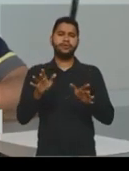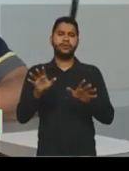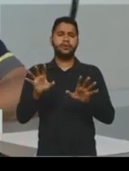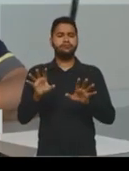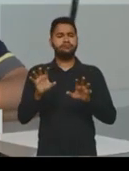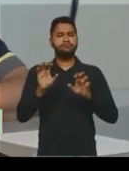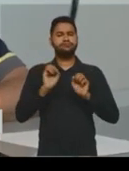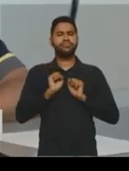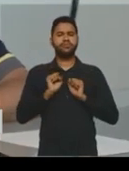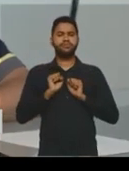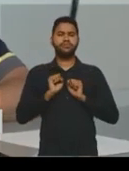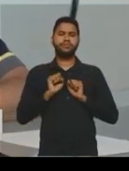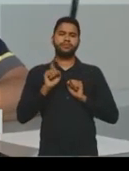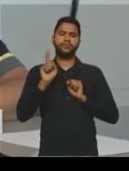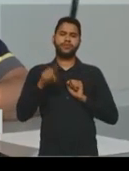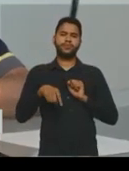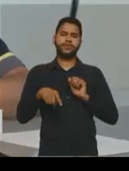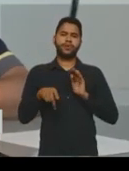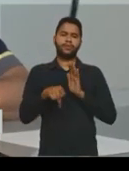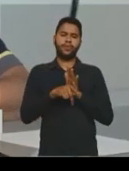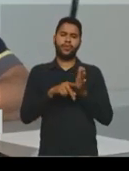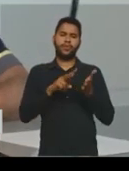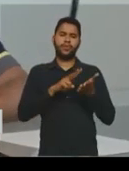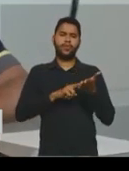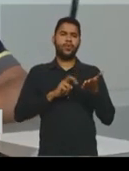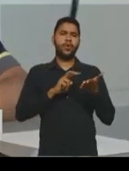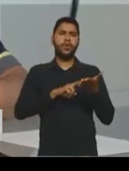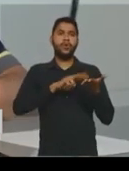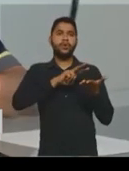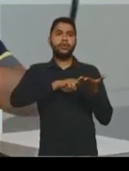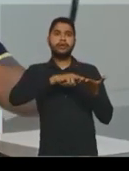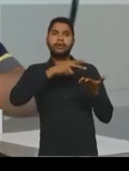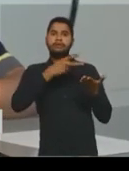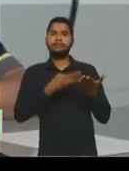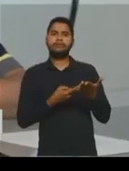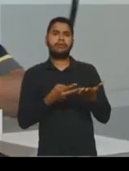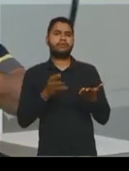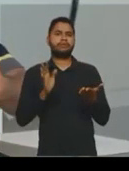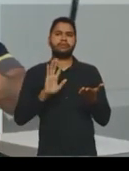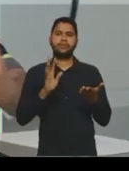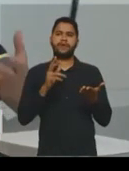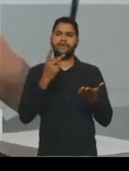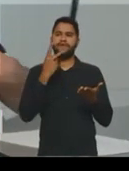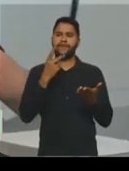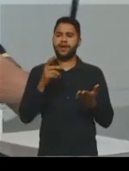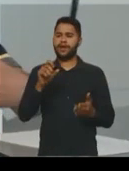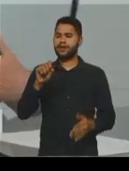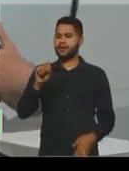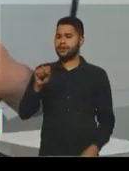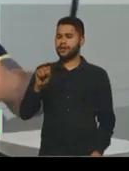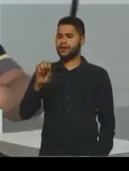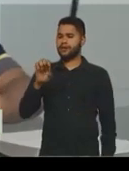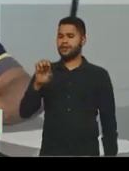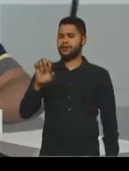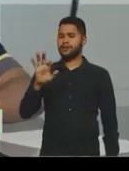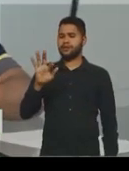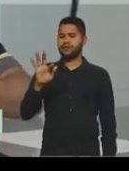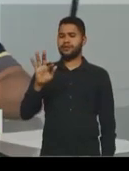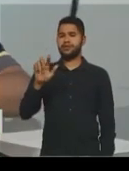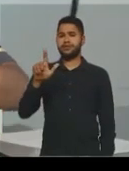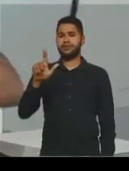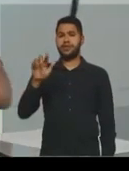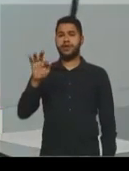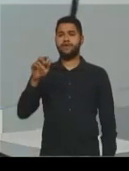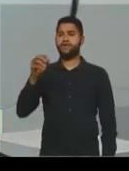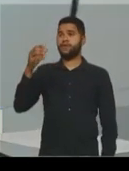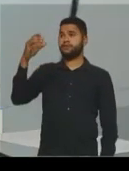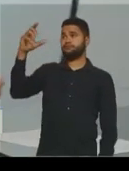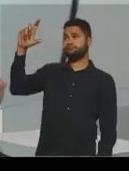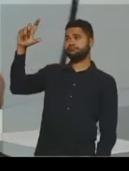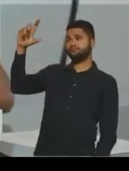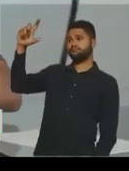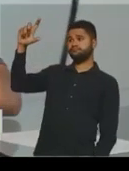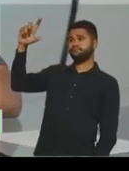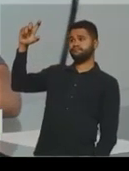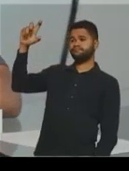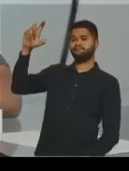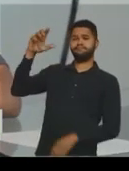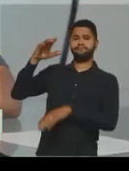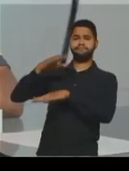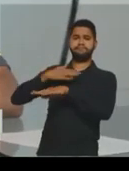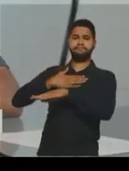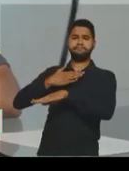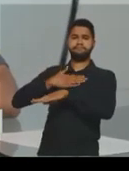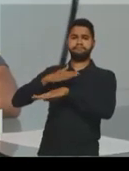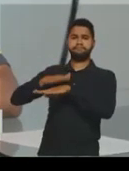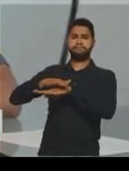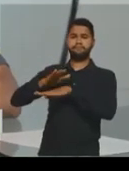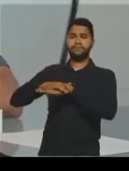até dentro do nosso vocabulário. Não tem uma tradução para ele, porque quando a gente fala selfie, a gente já entende que é você pegar o celular e fazer sua própria foto.